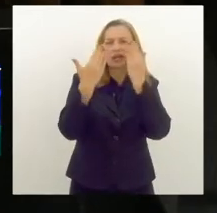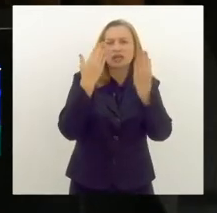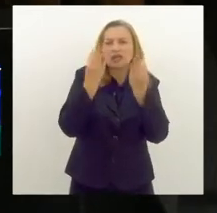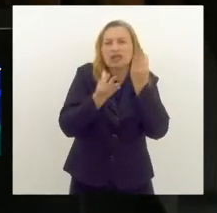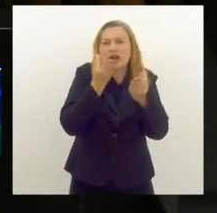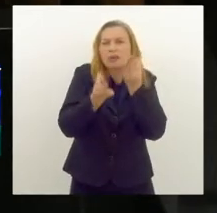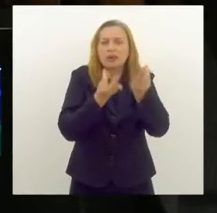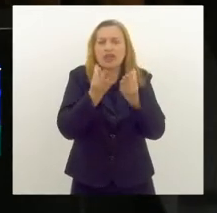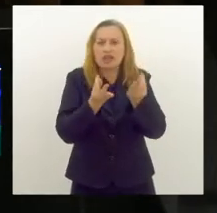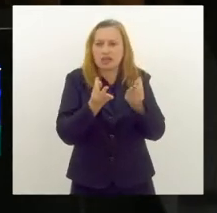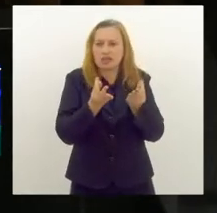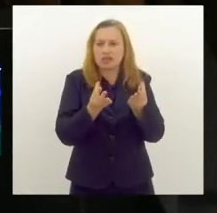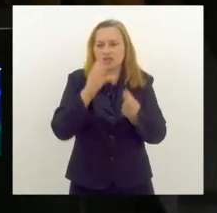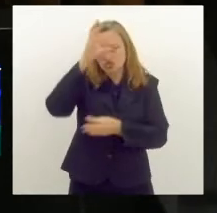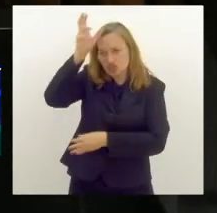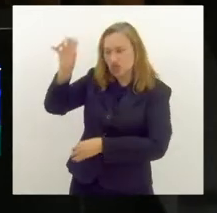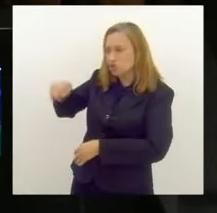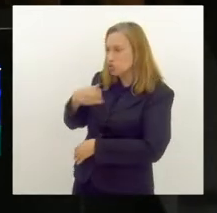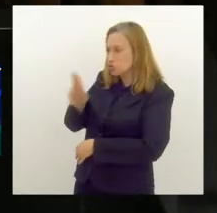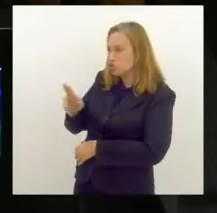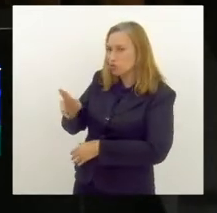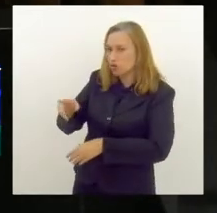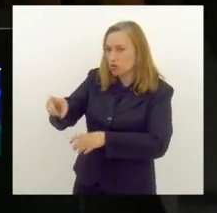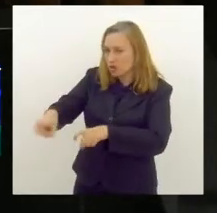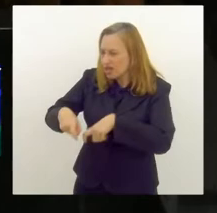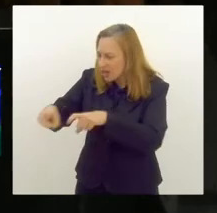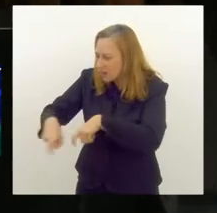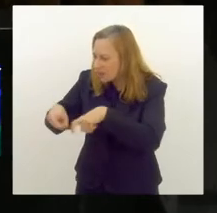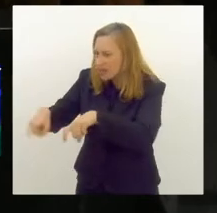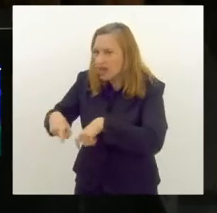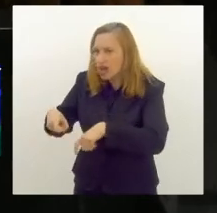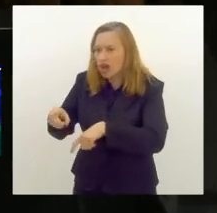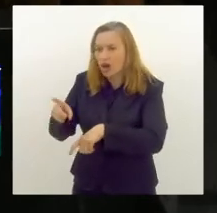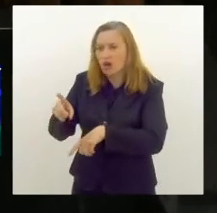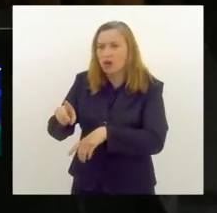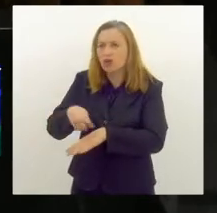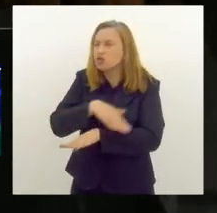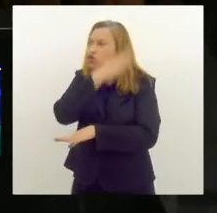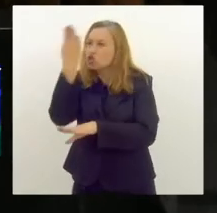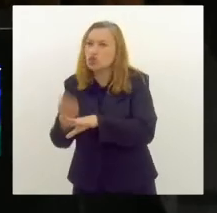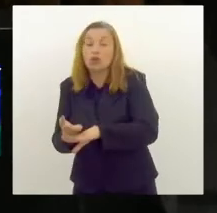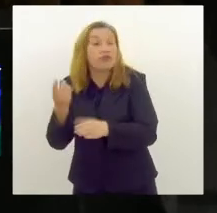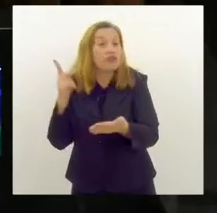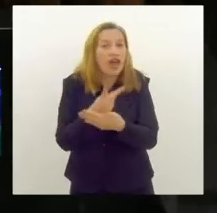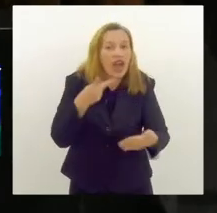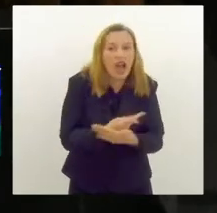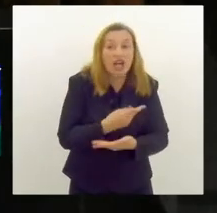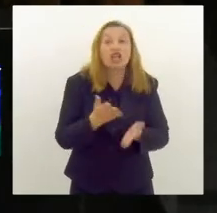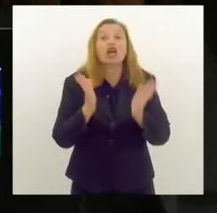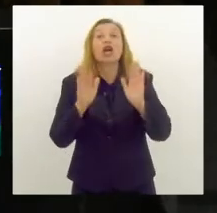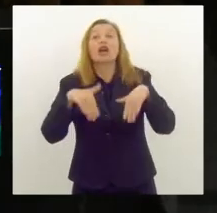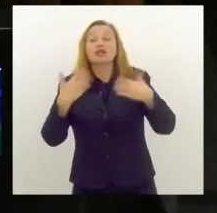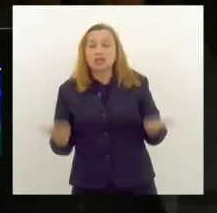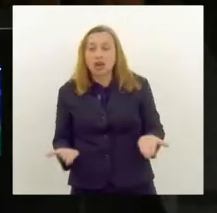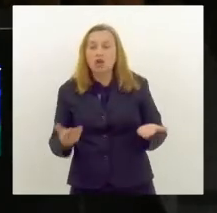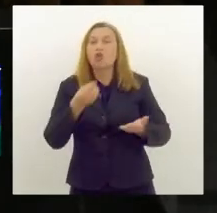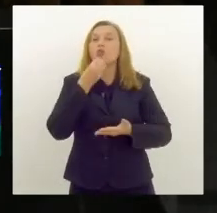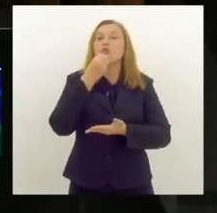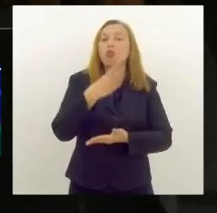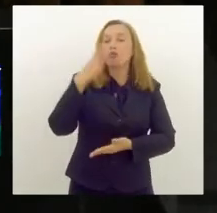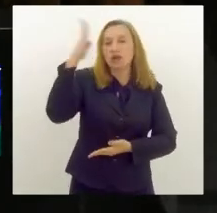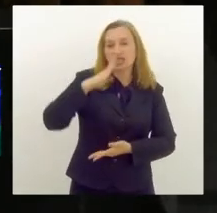de ajuda. Era o cara capinar o dia todo. Isso está errado. Então, o que nós temos que fazer como bons